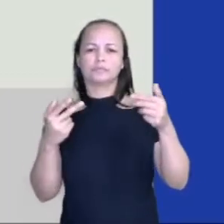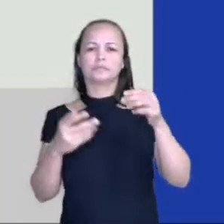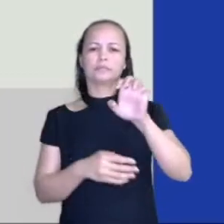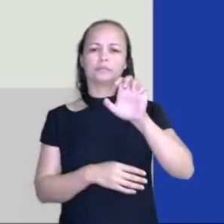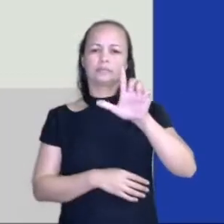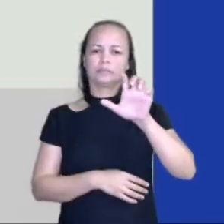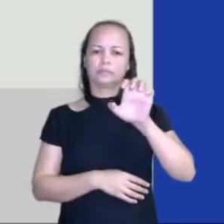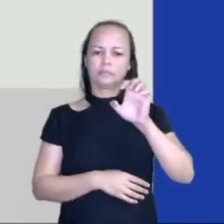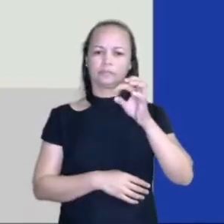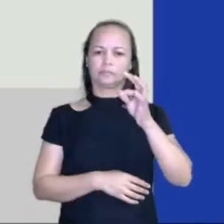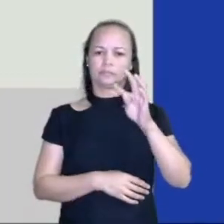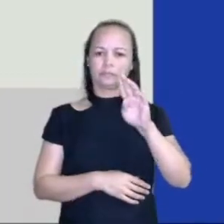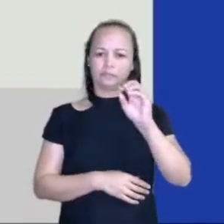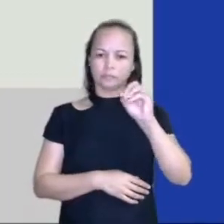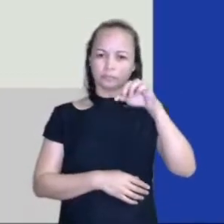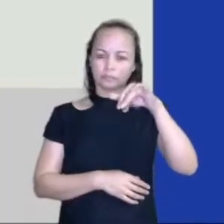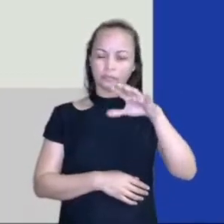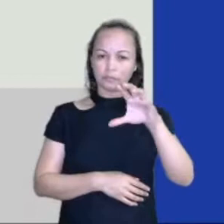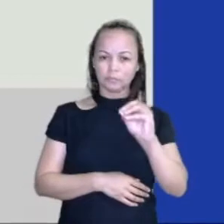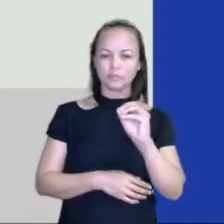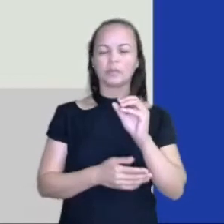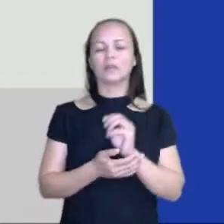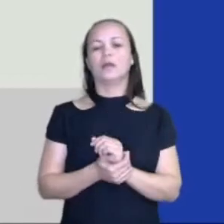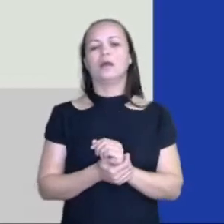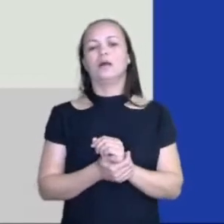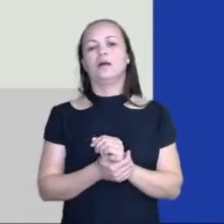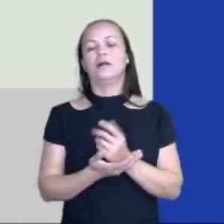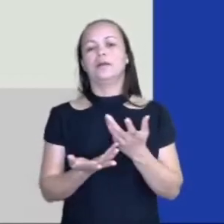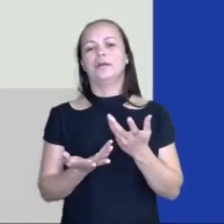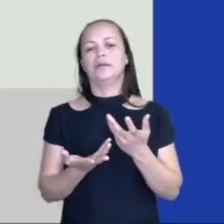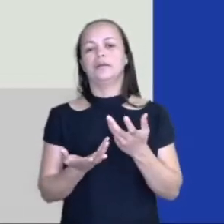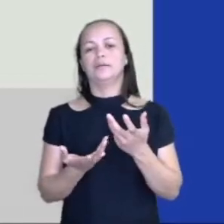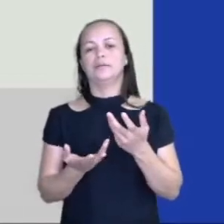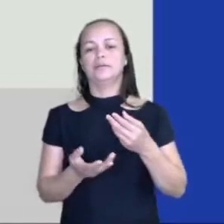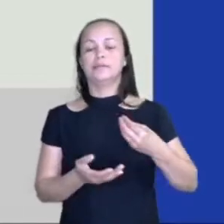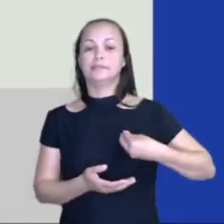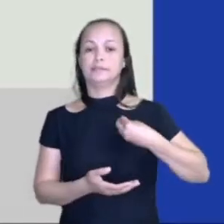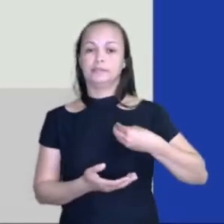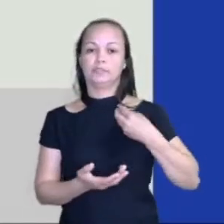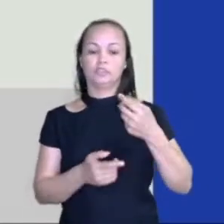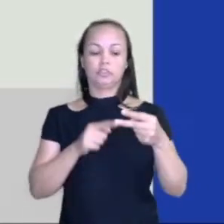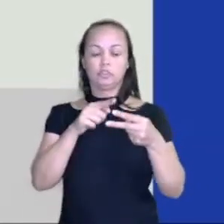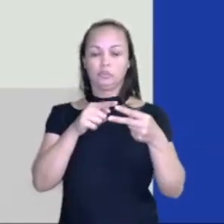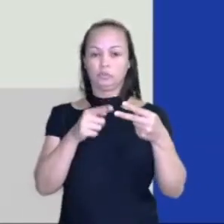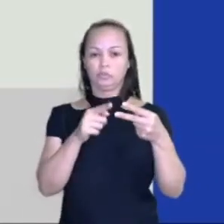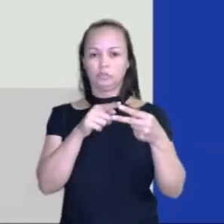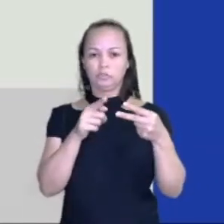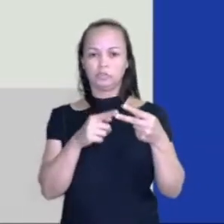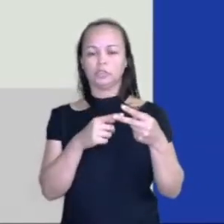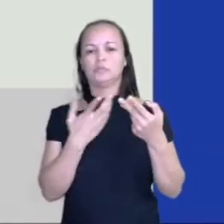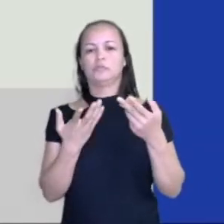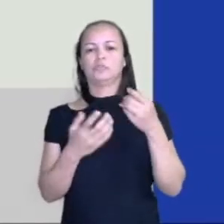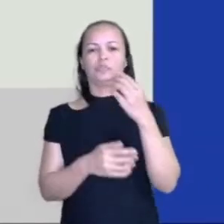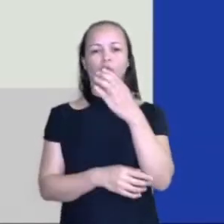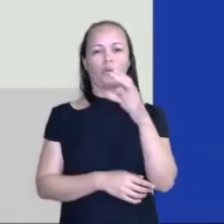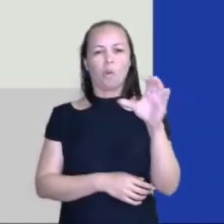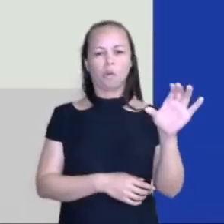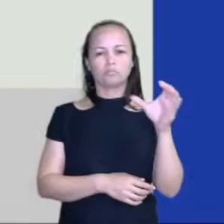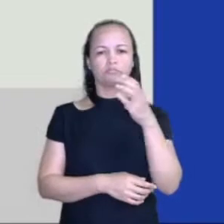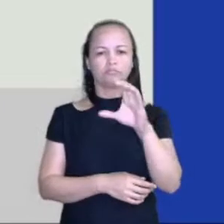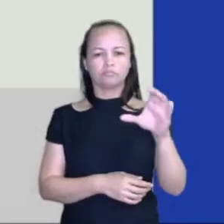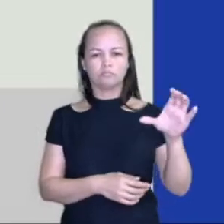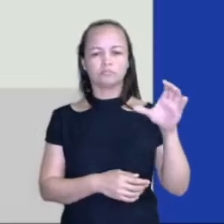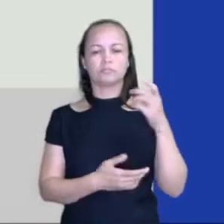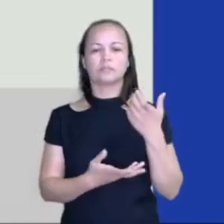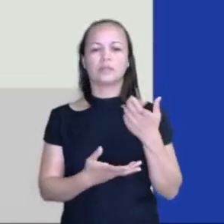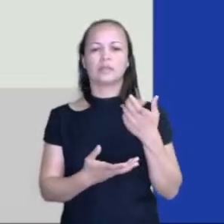não existe dois tipo de basicamente de corrente elétrica a primeira